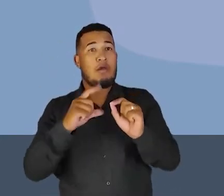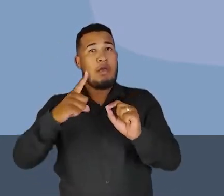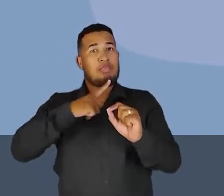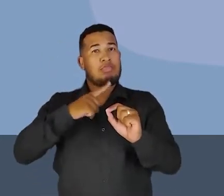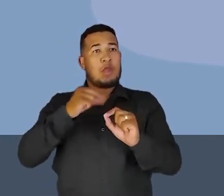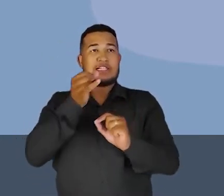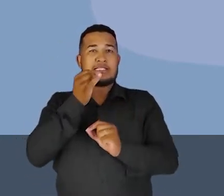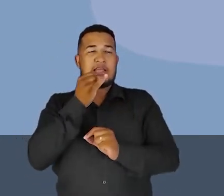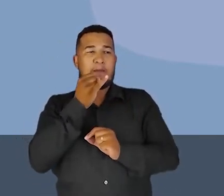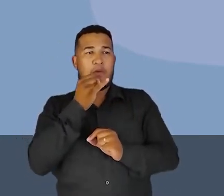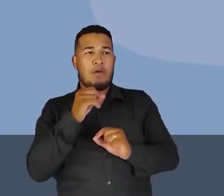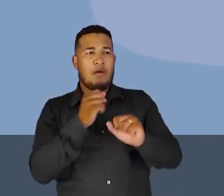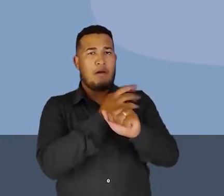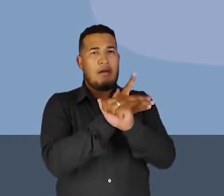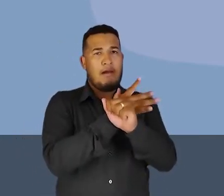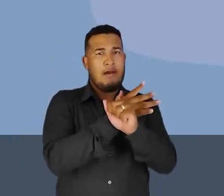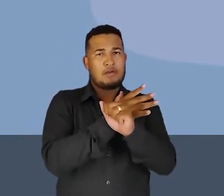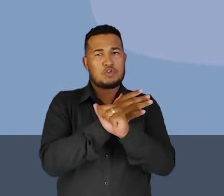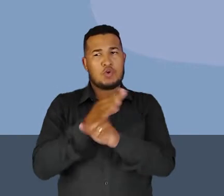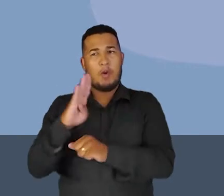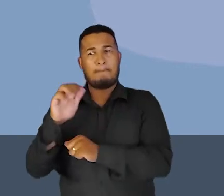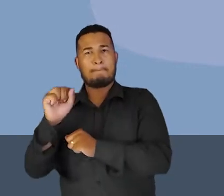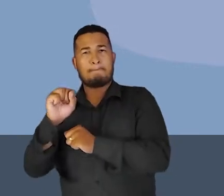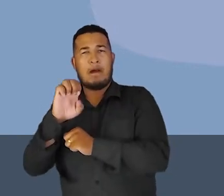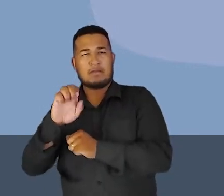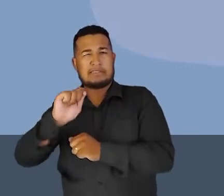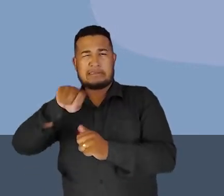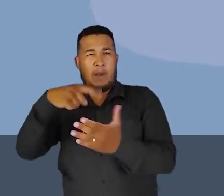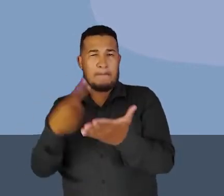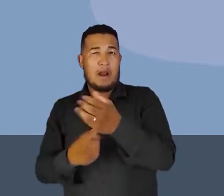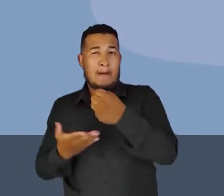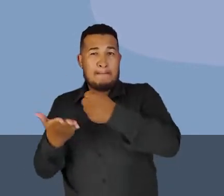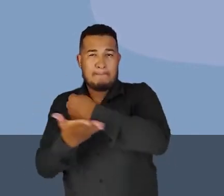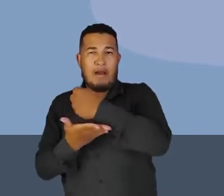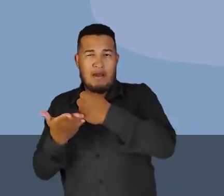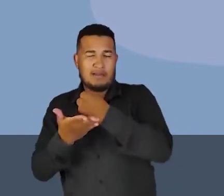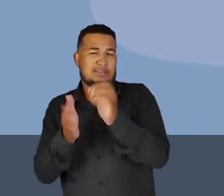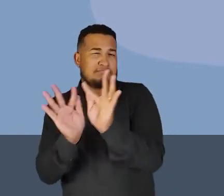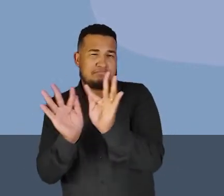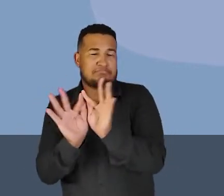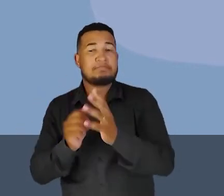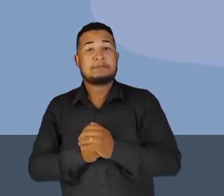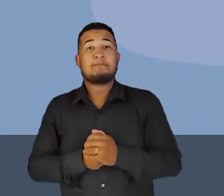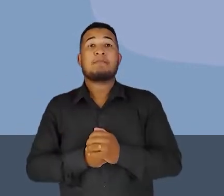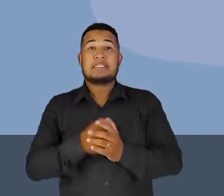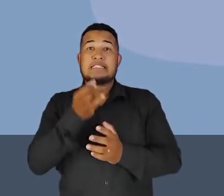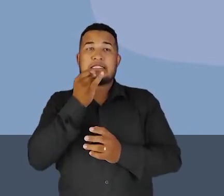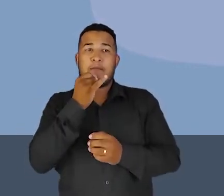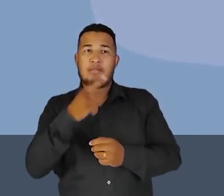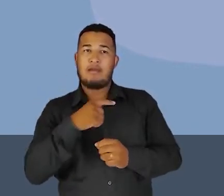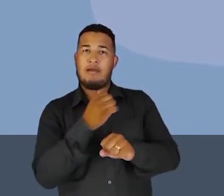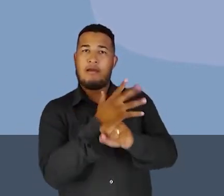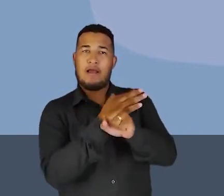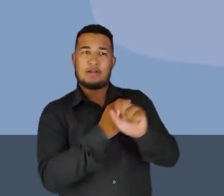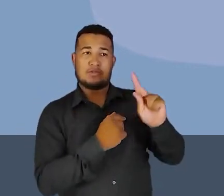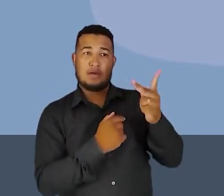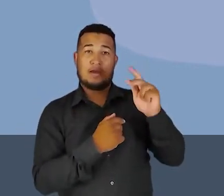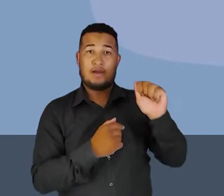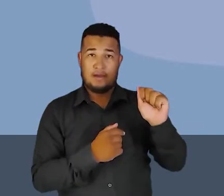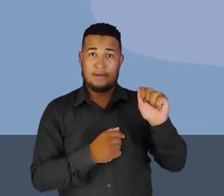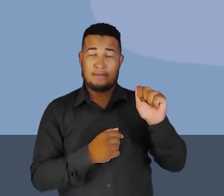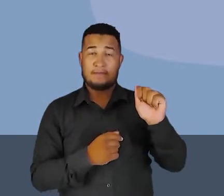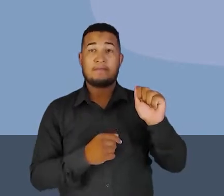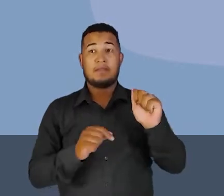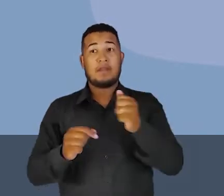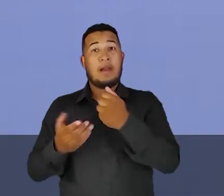na frente de uma base. Vamos lá lembrar como é que eu tenho um ácido. Olha só, meu ácido HA, minha base